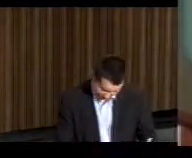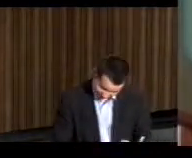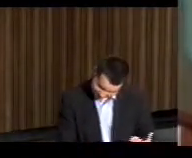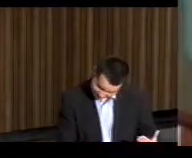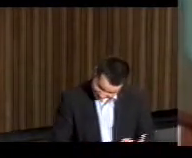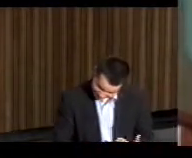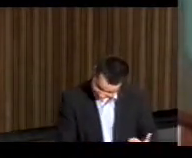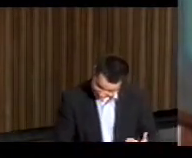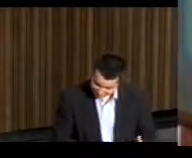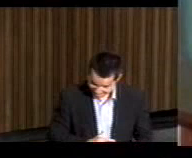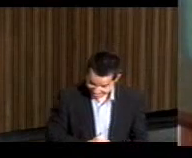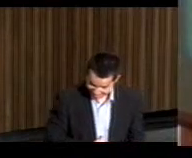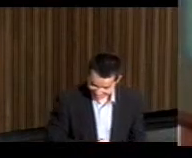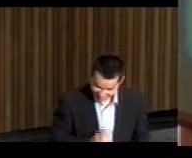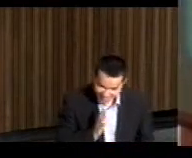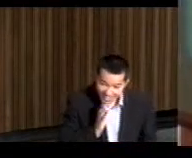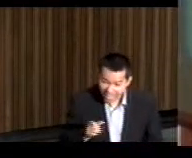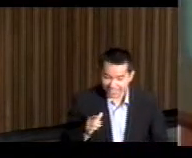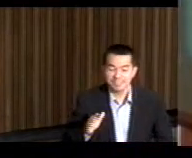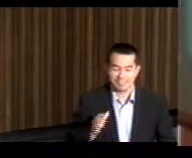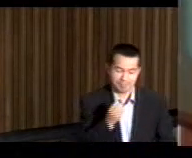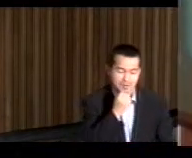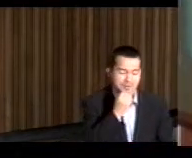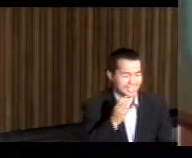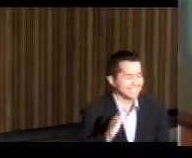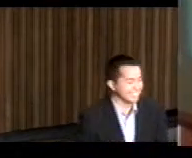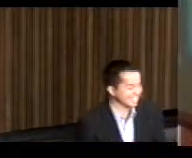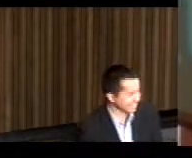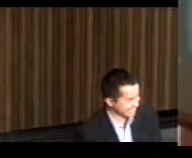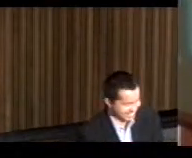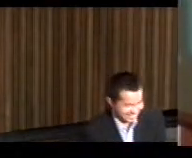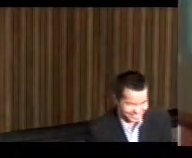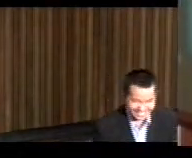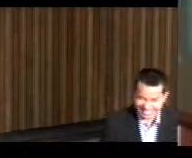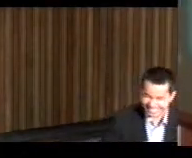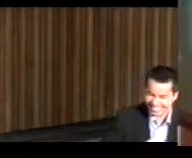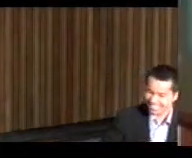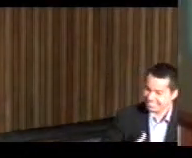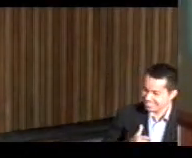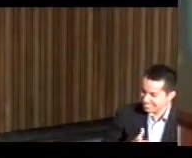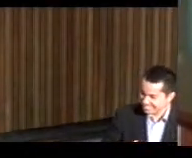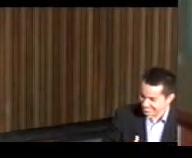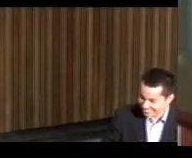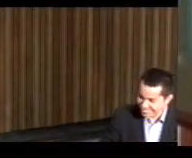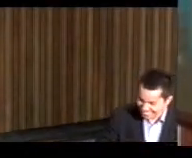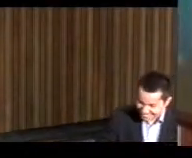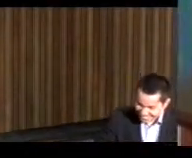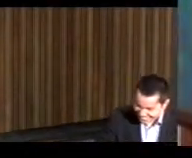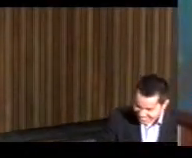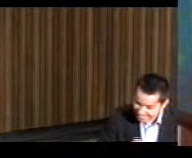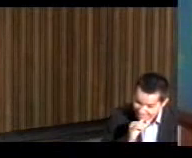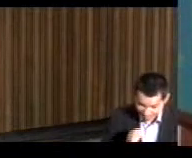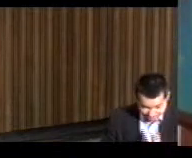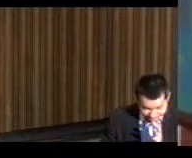você puxa a pele do prepúcio que cobre o pênis, tá?